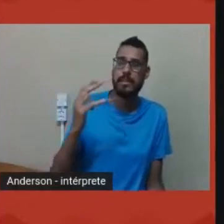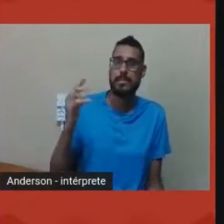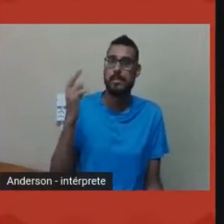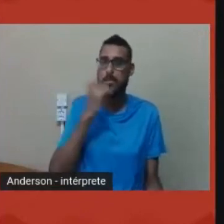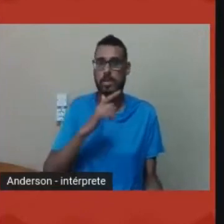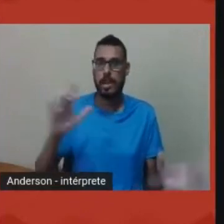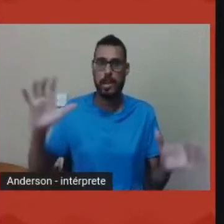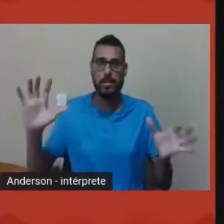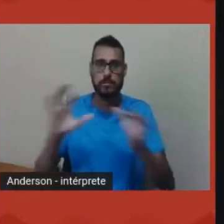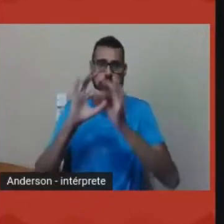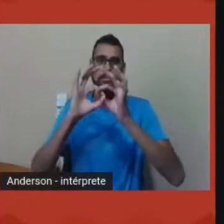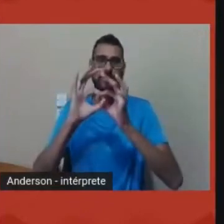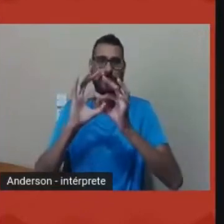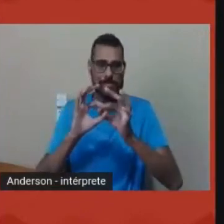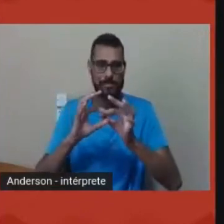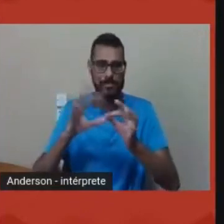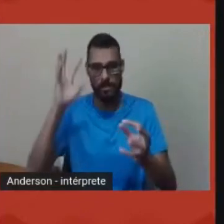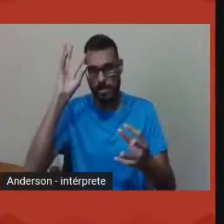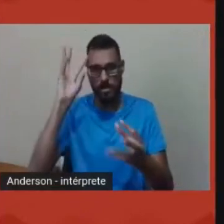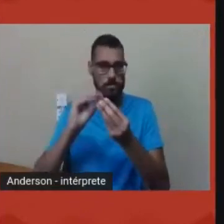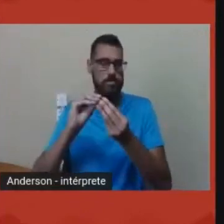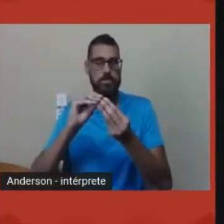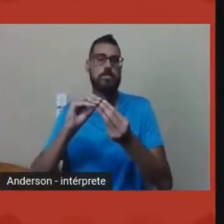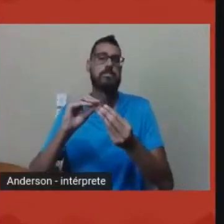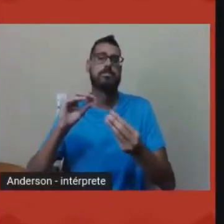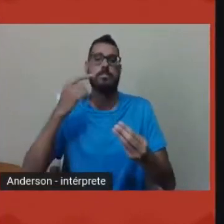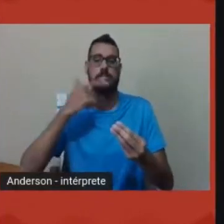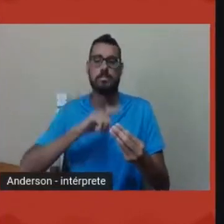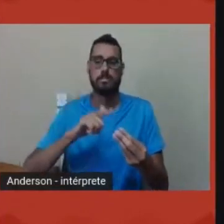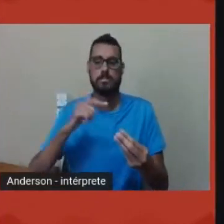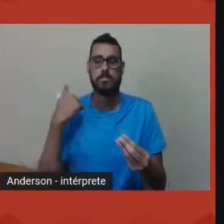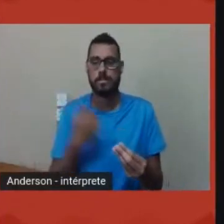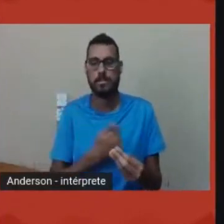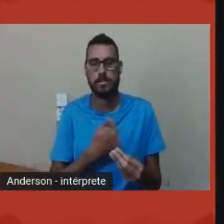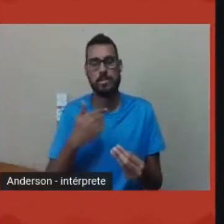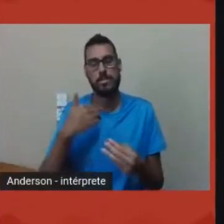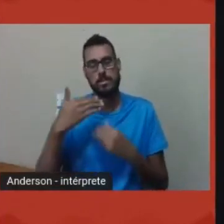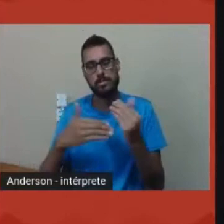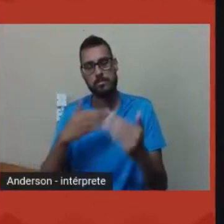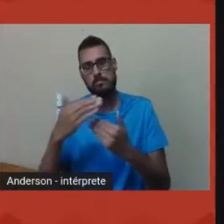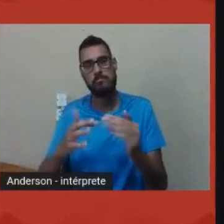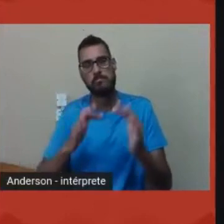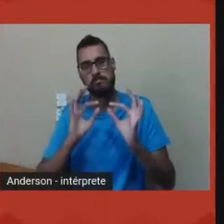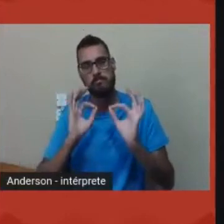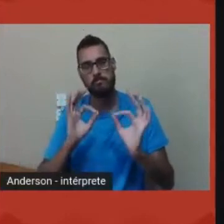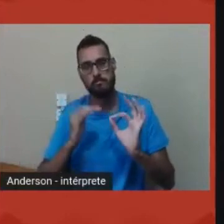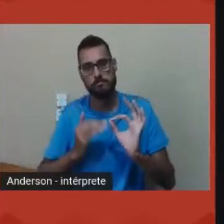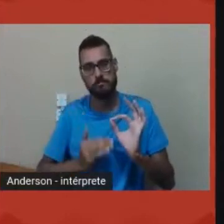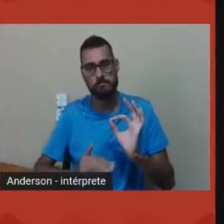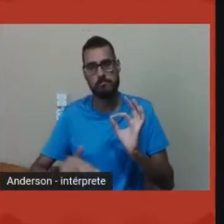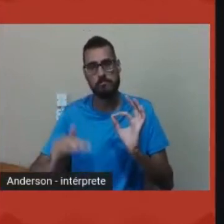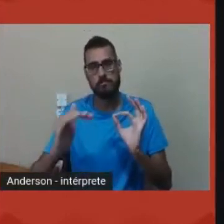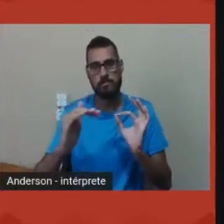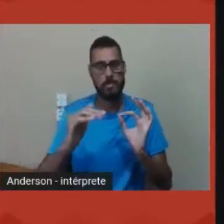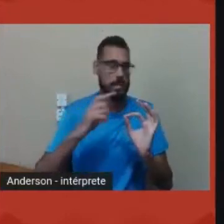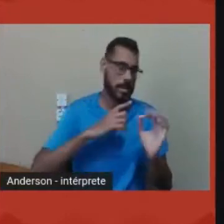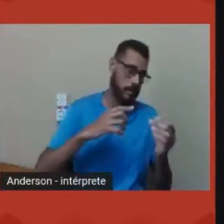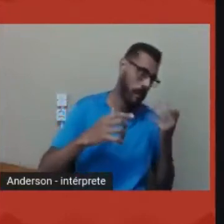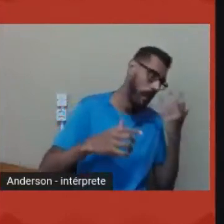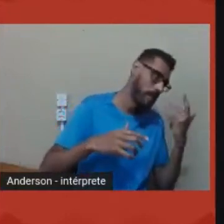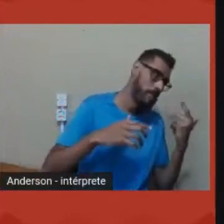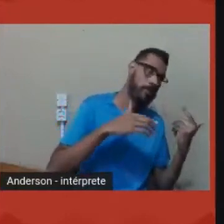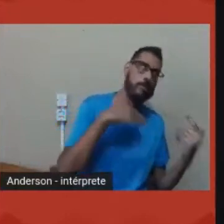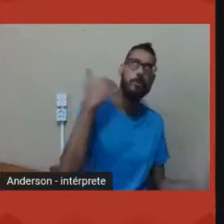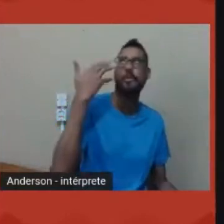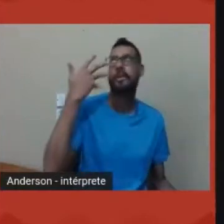que tchum, junta todo mundo ali. Então é isso aqui, pá, né? Vai na essência, né? Foi de gato morto, gato vivo e não sei o